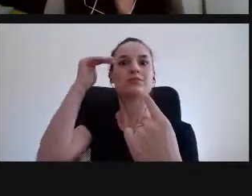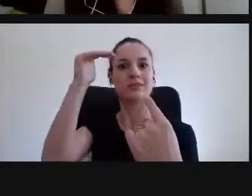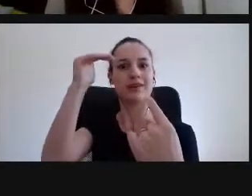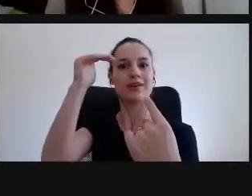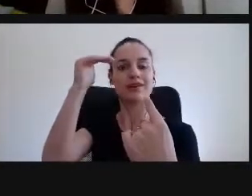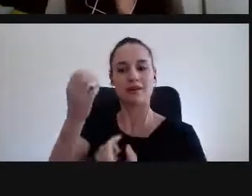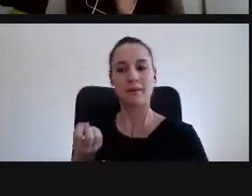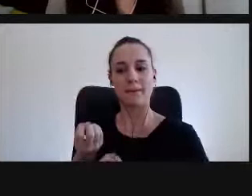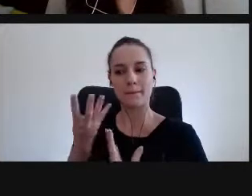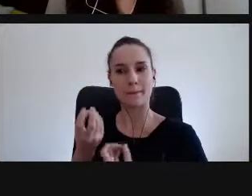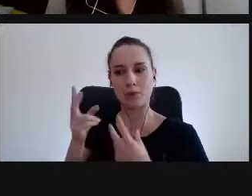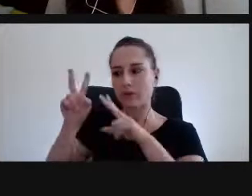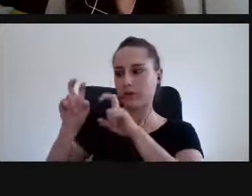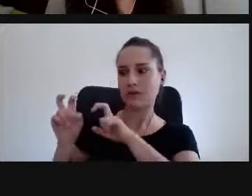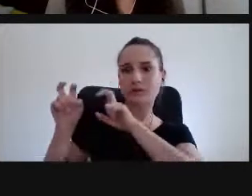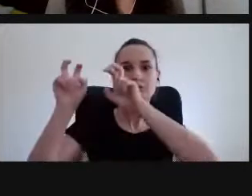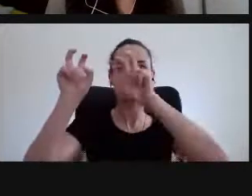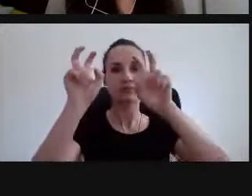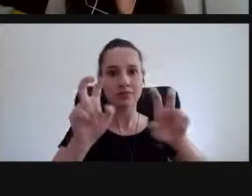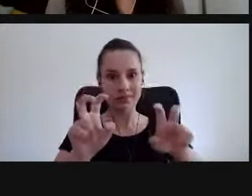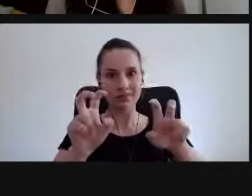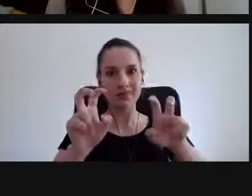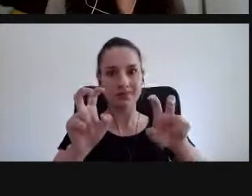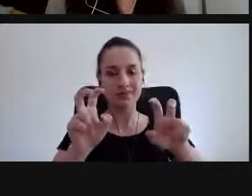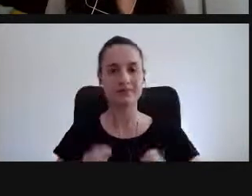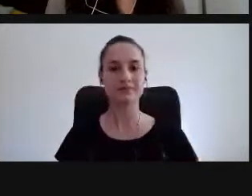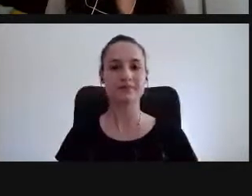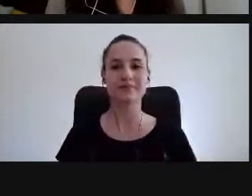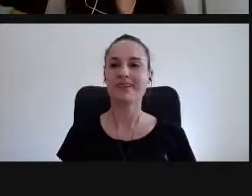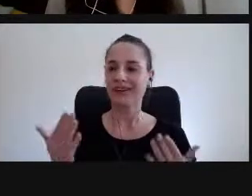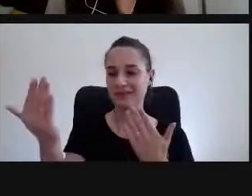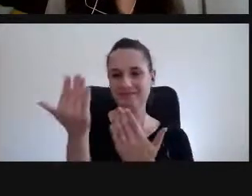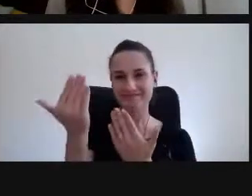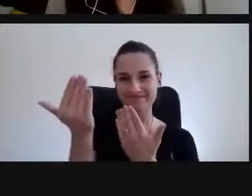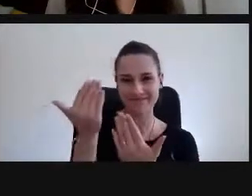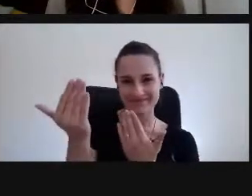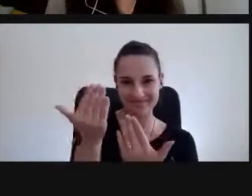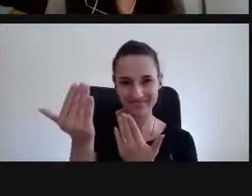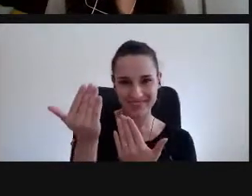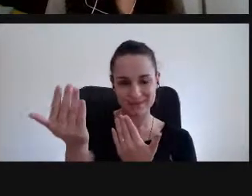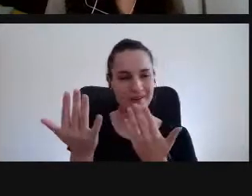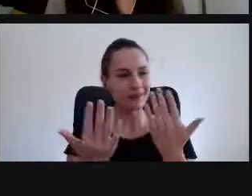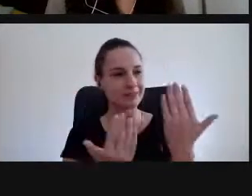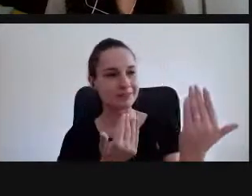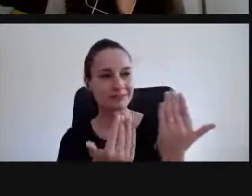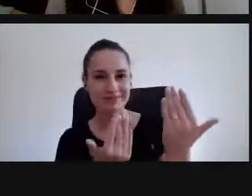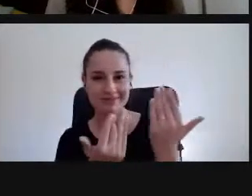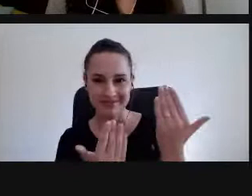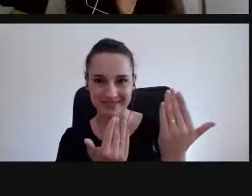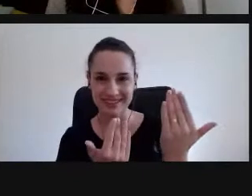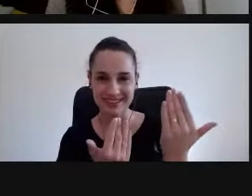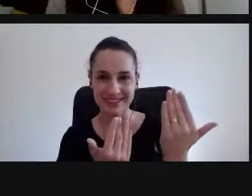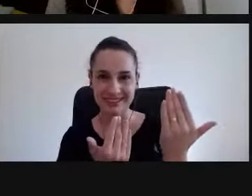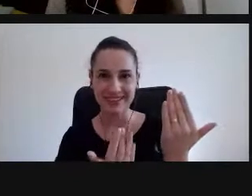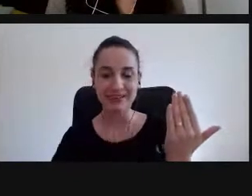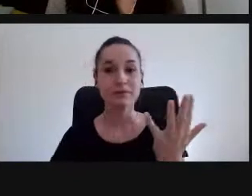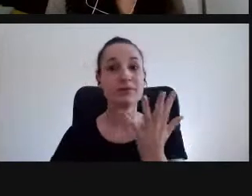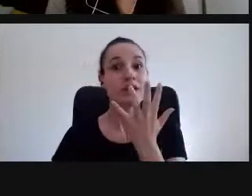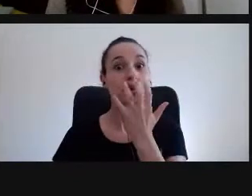paralelo muito grande com o Nietzsche, que é de não nos colocarmos fora do âmbito da